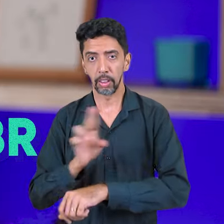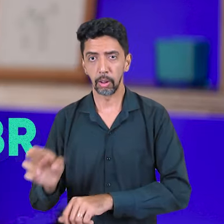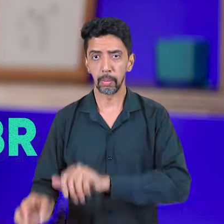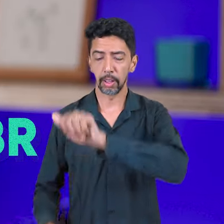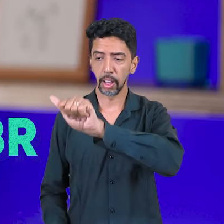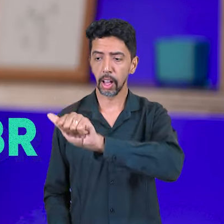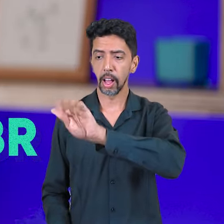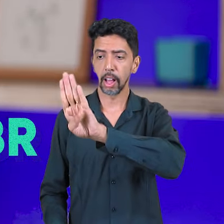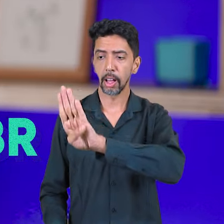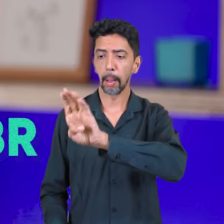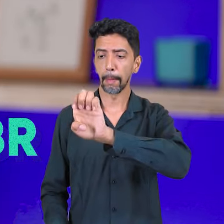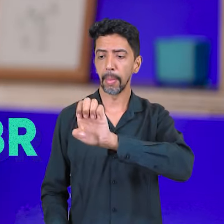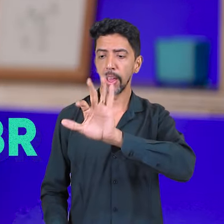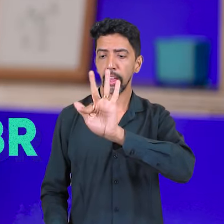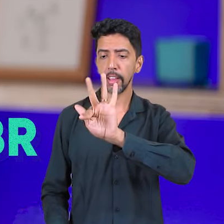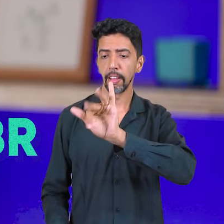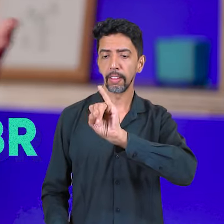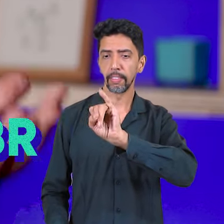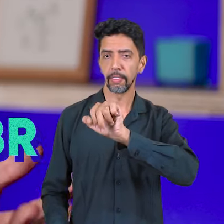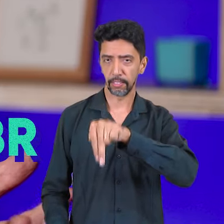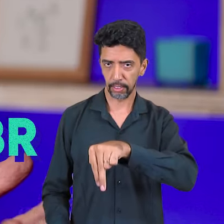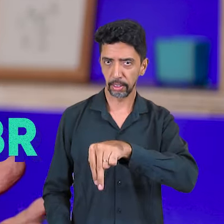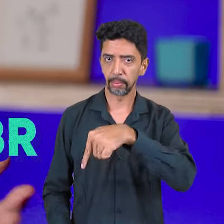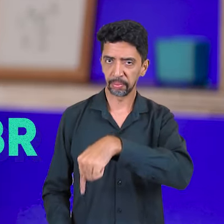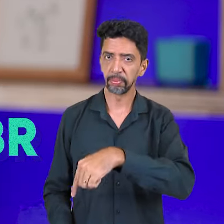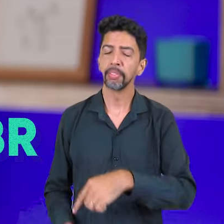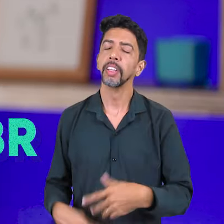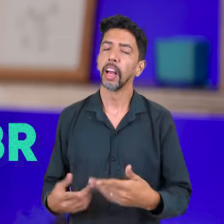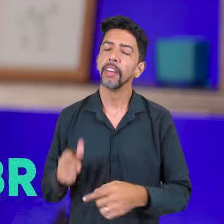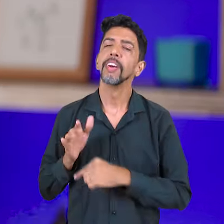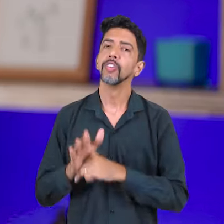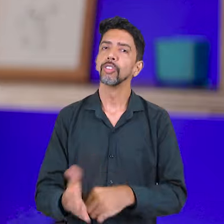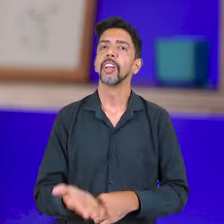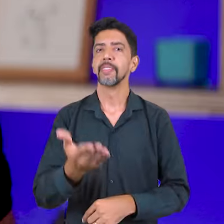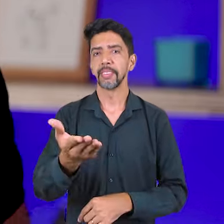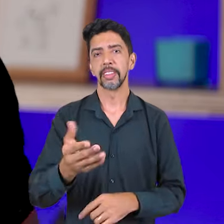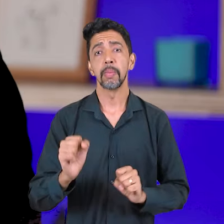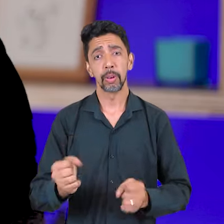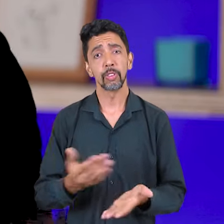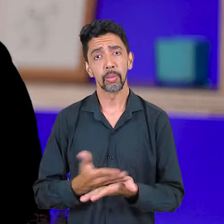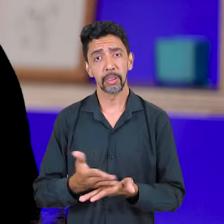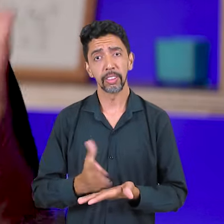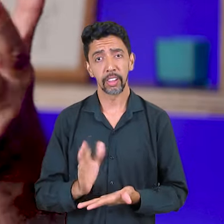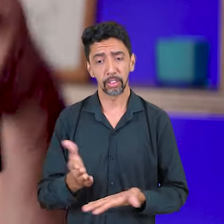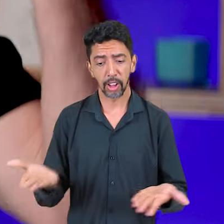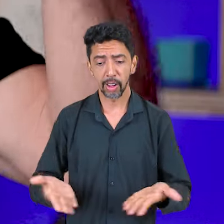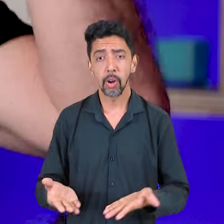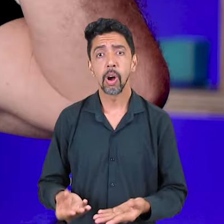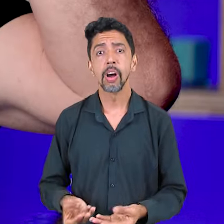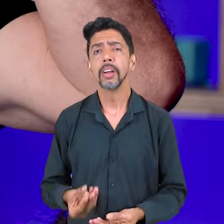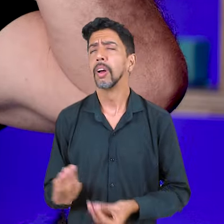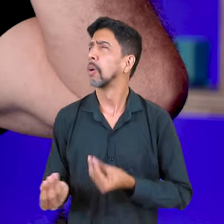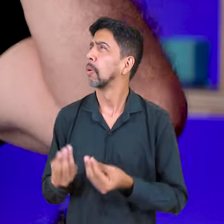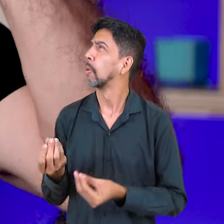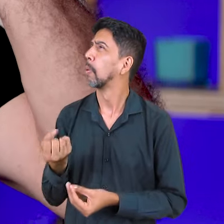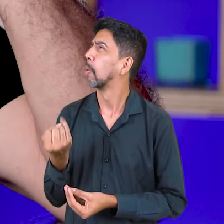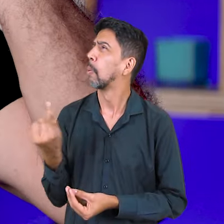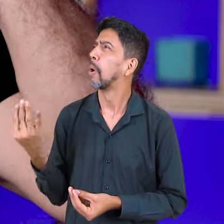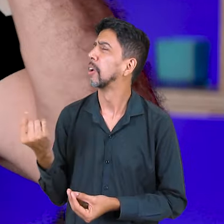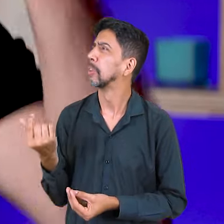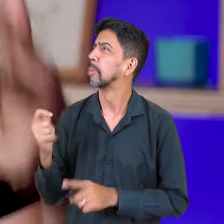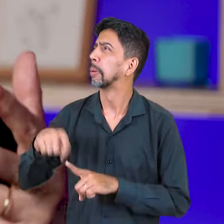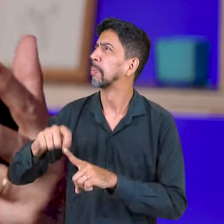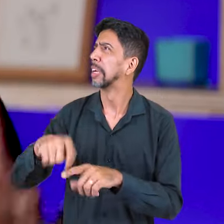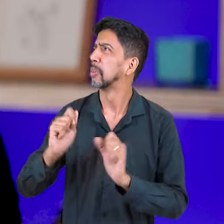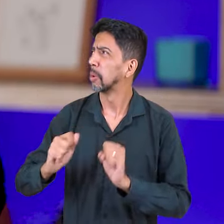segura e eu quero dizer que este caminho Já pode começar a partir de R 50 por mês Olha só como assim